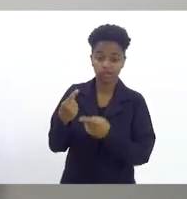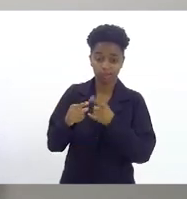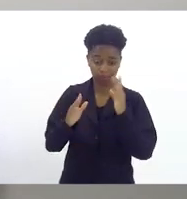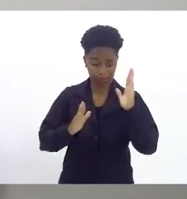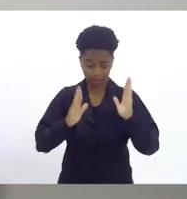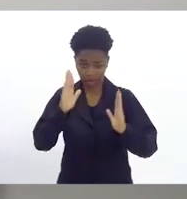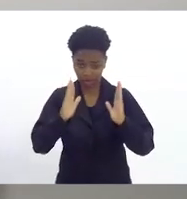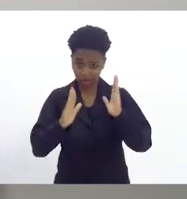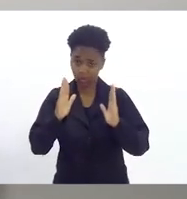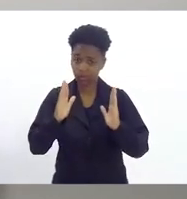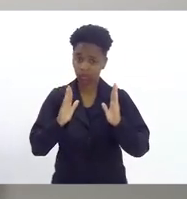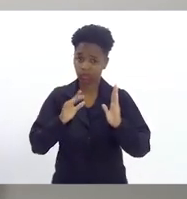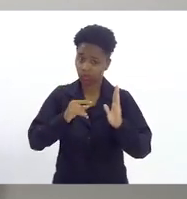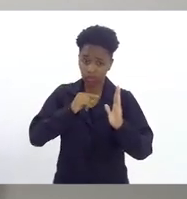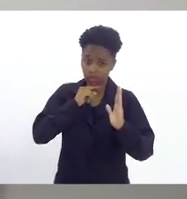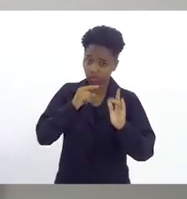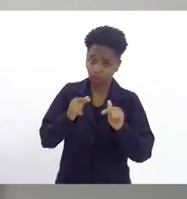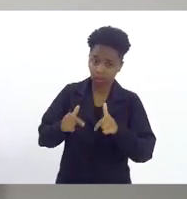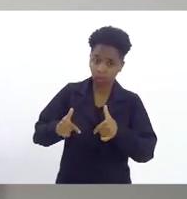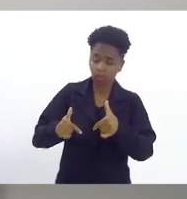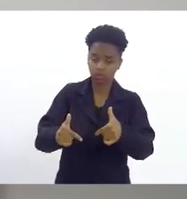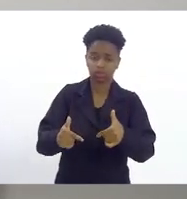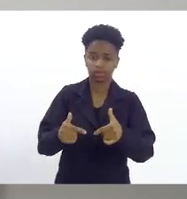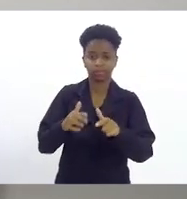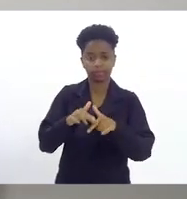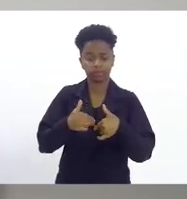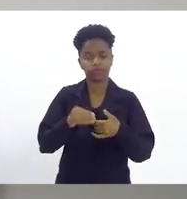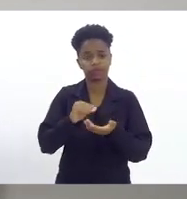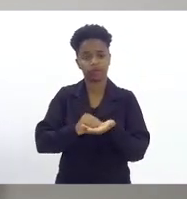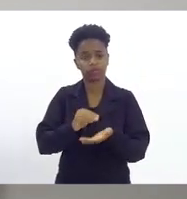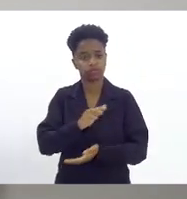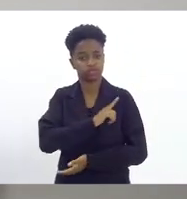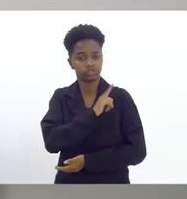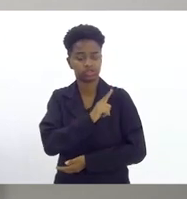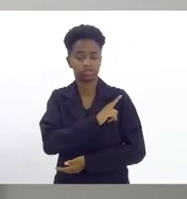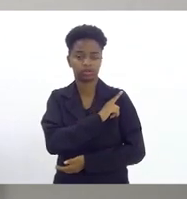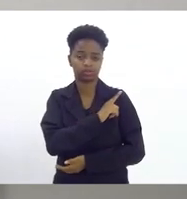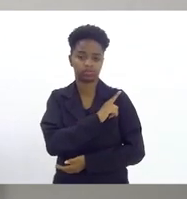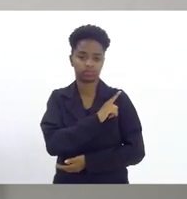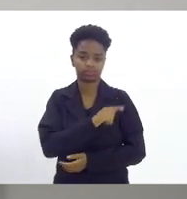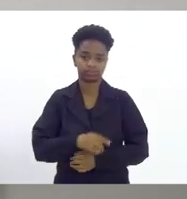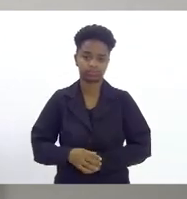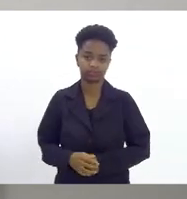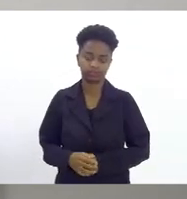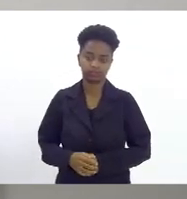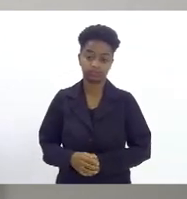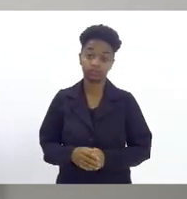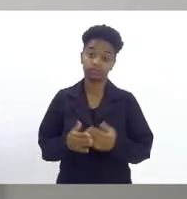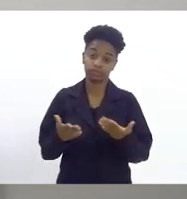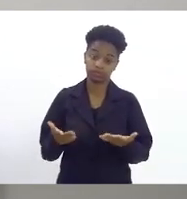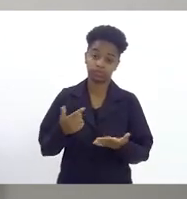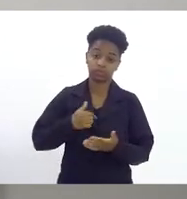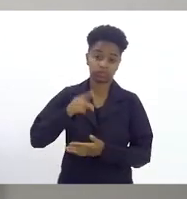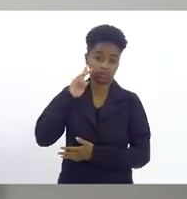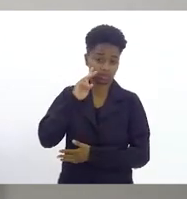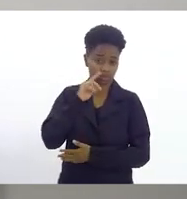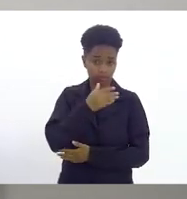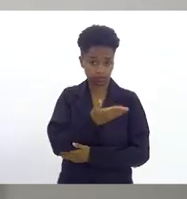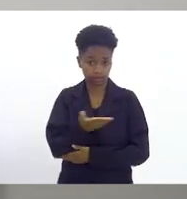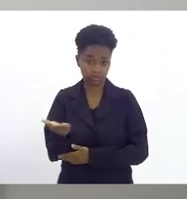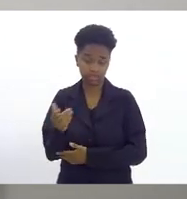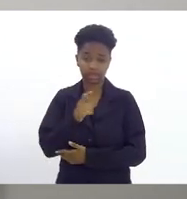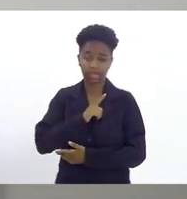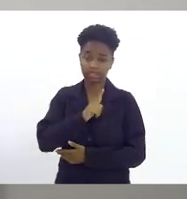momento apresentavam por gestão que tinham né quero lembrar aqui algumas faculdades que